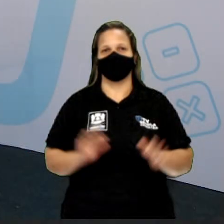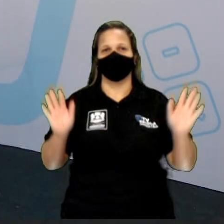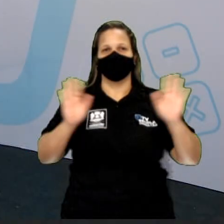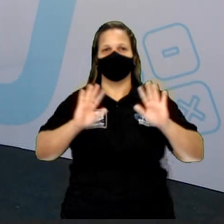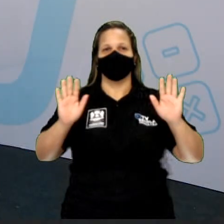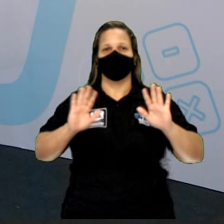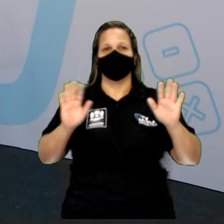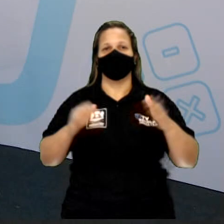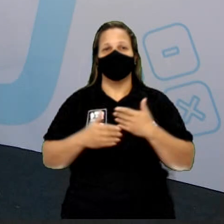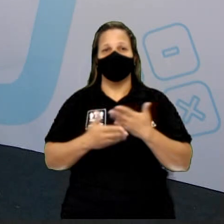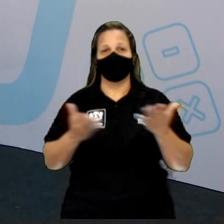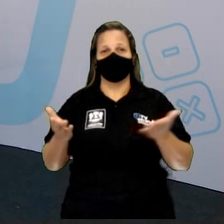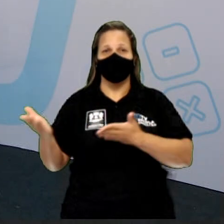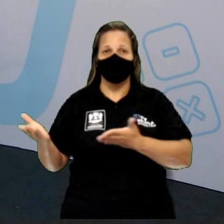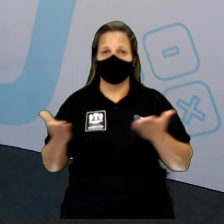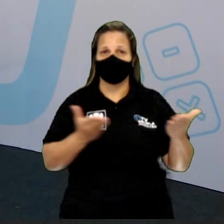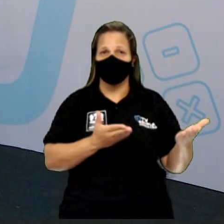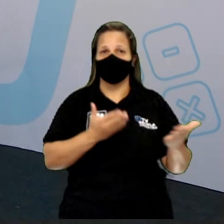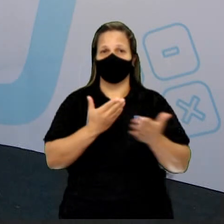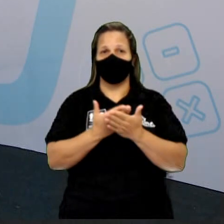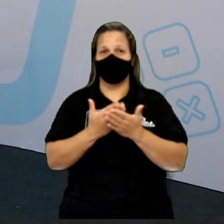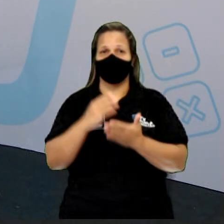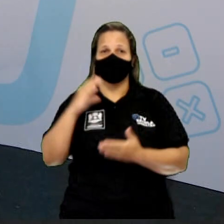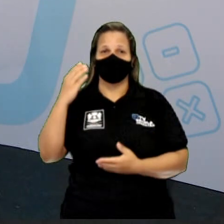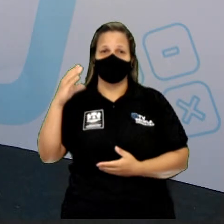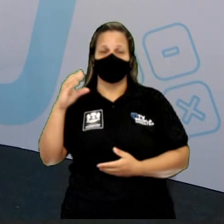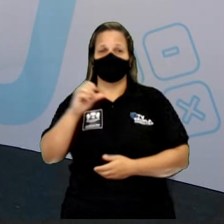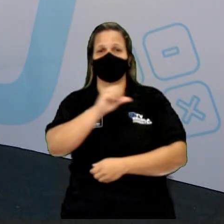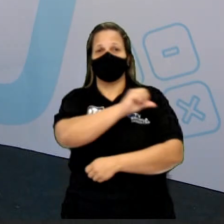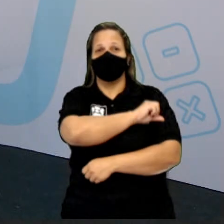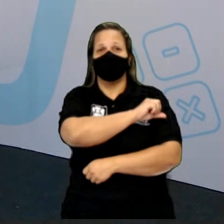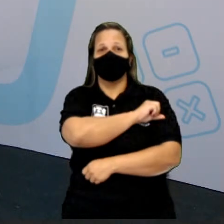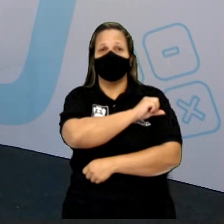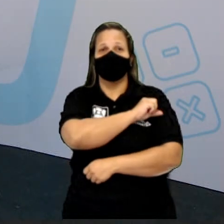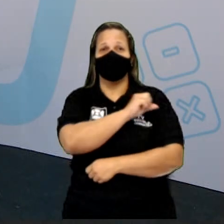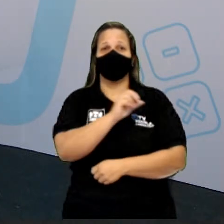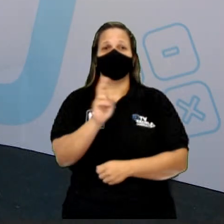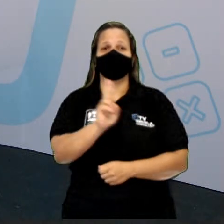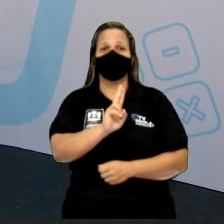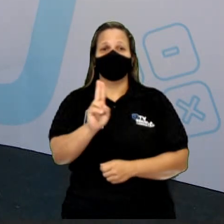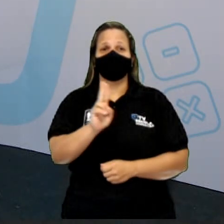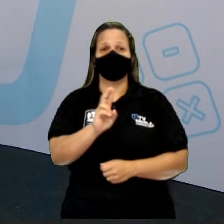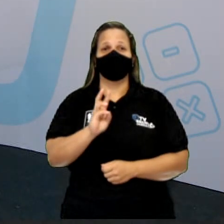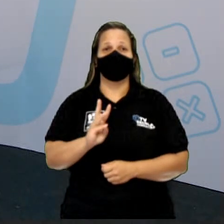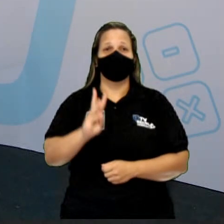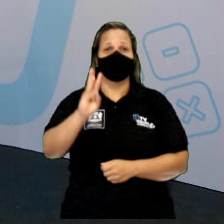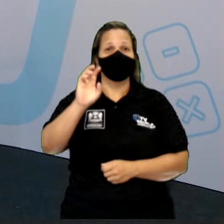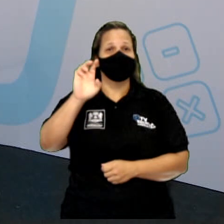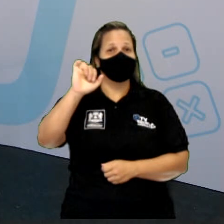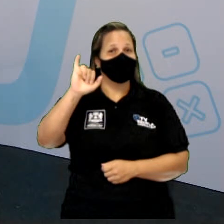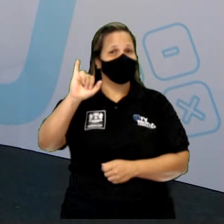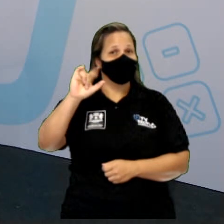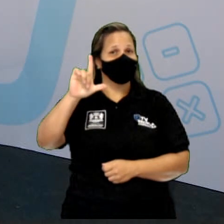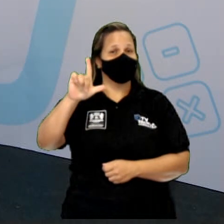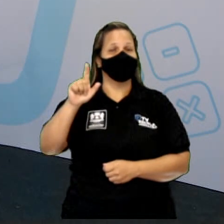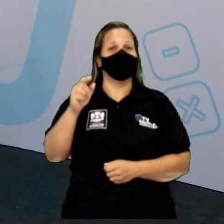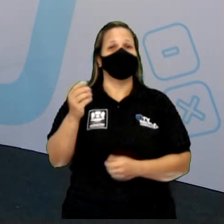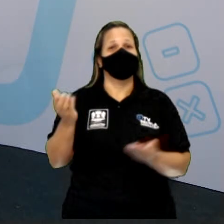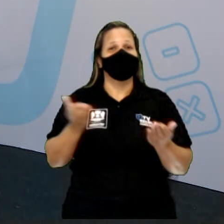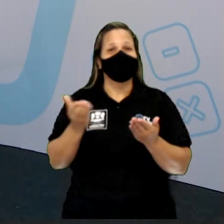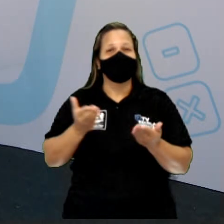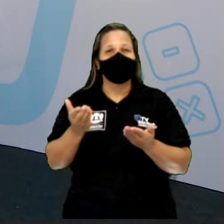Olá pessoal, sejam bem-vindos a mais uma aula de ciências do nono ano. Meu nome é Will e a gente vai fazer um passeio pela luz visível e